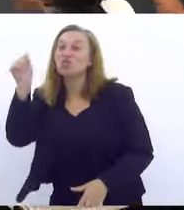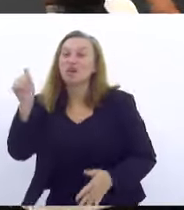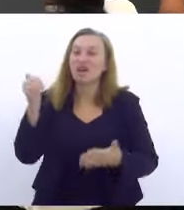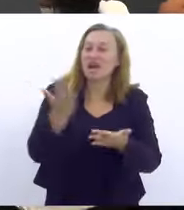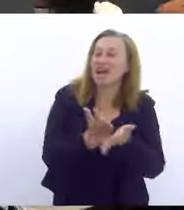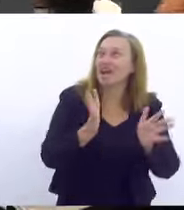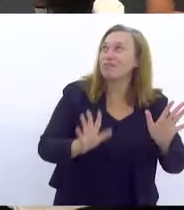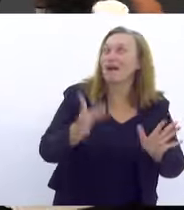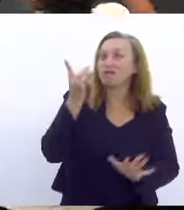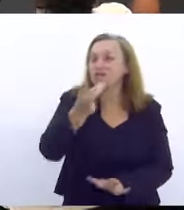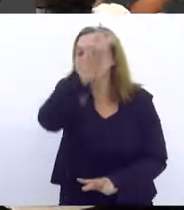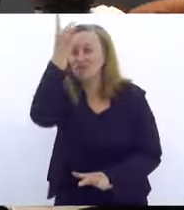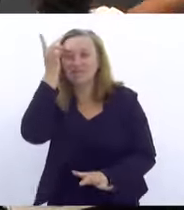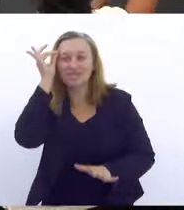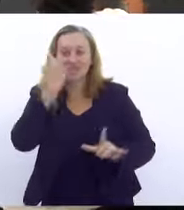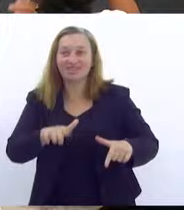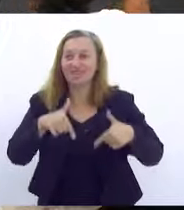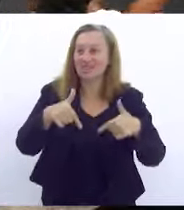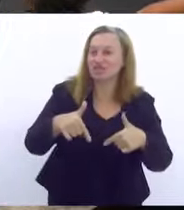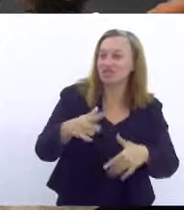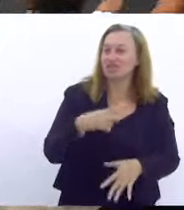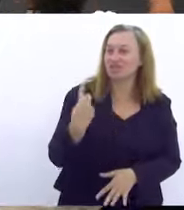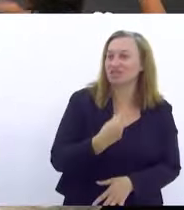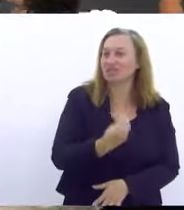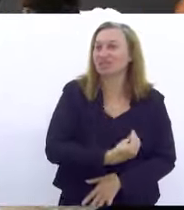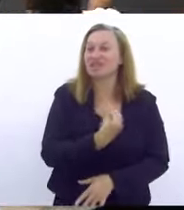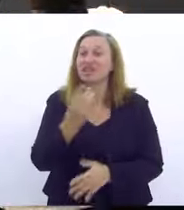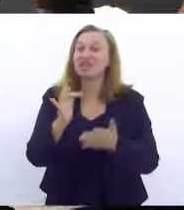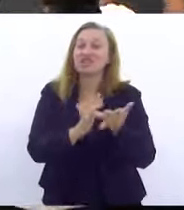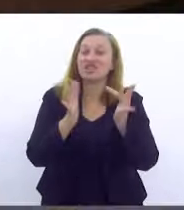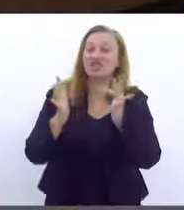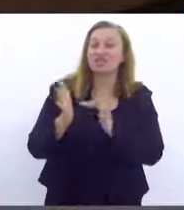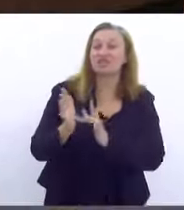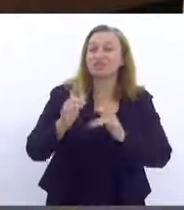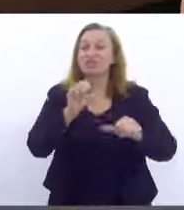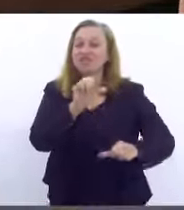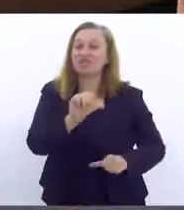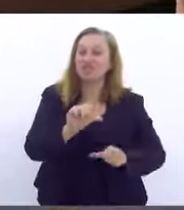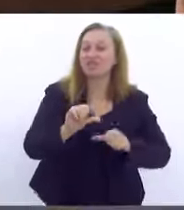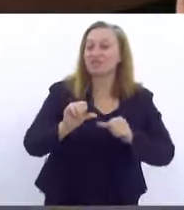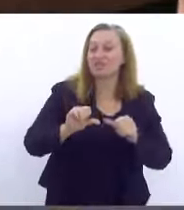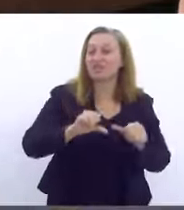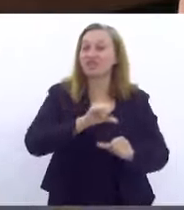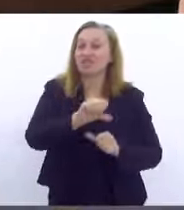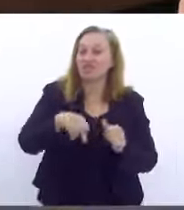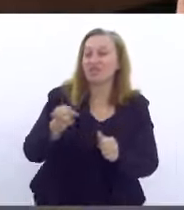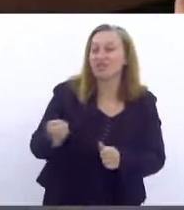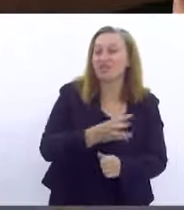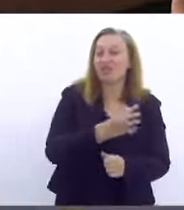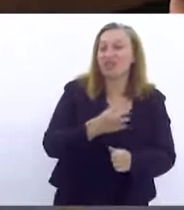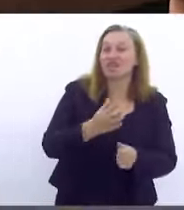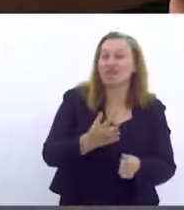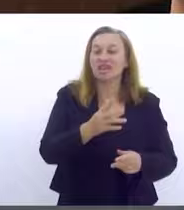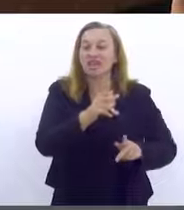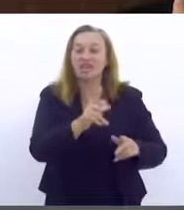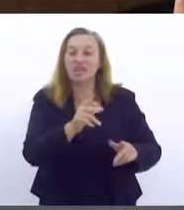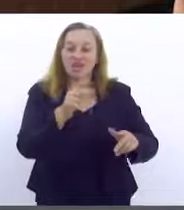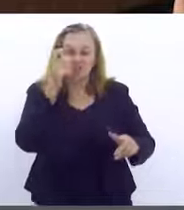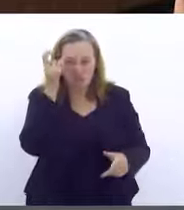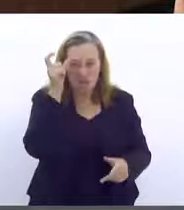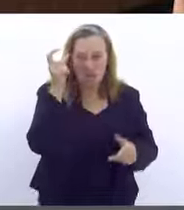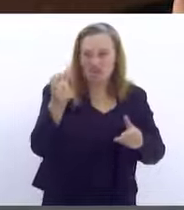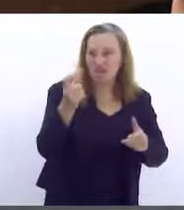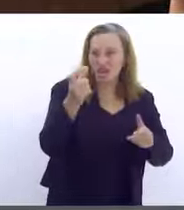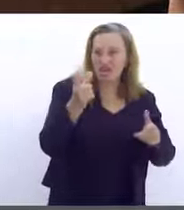secar. Foi Jesus quem fez ela nascer, e as portas do inferno não vão